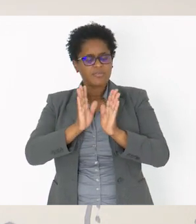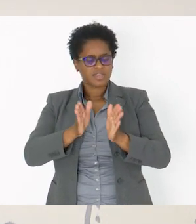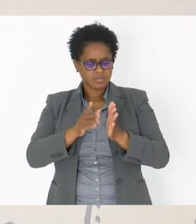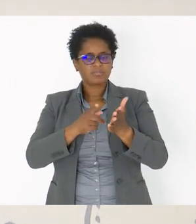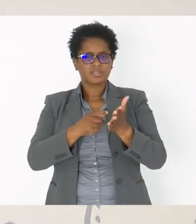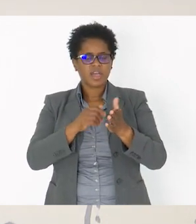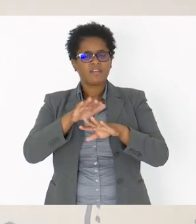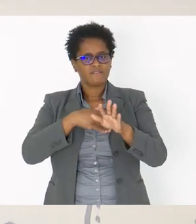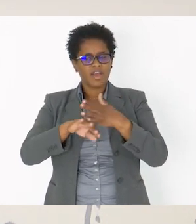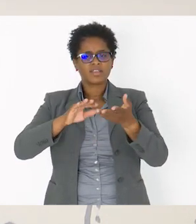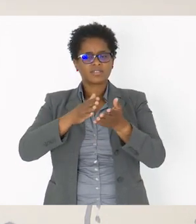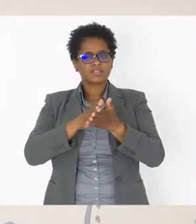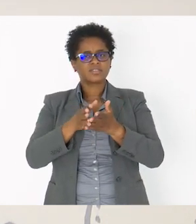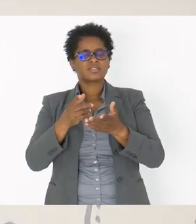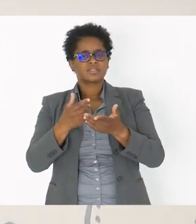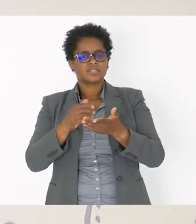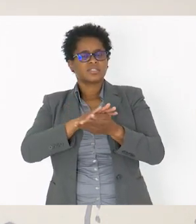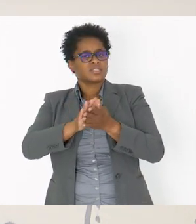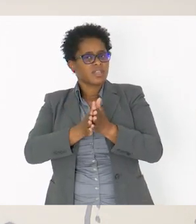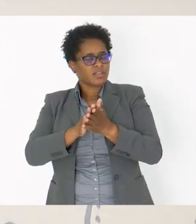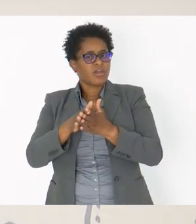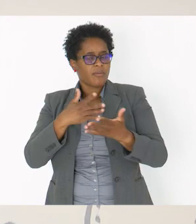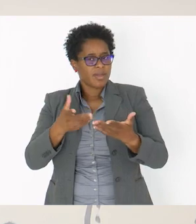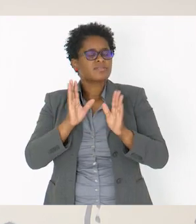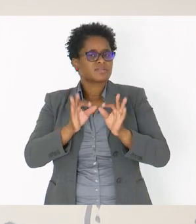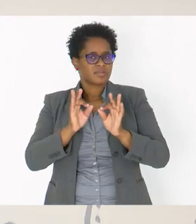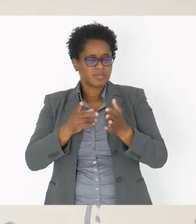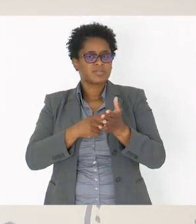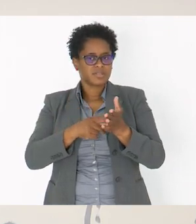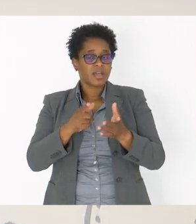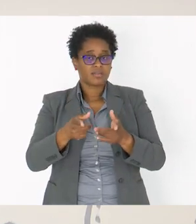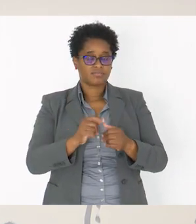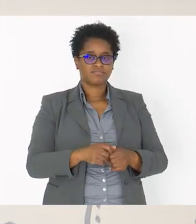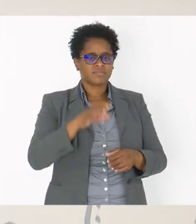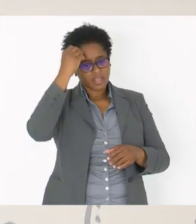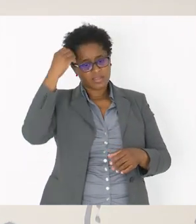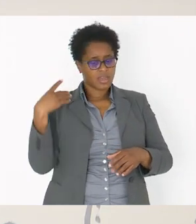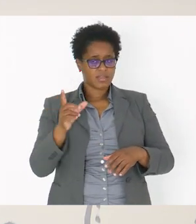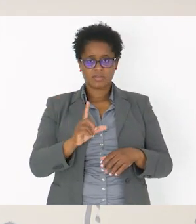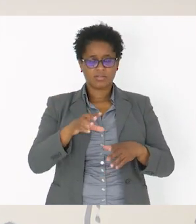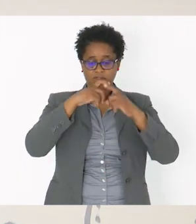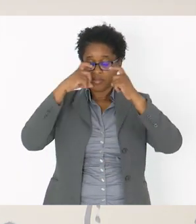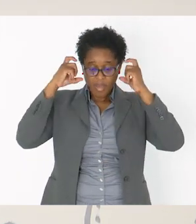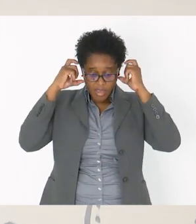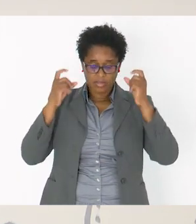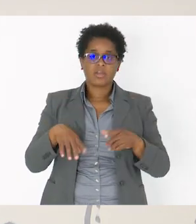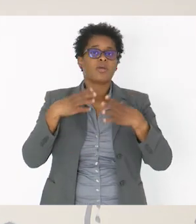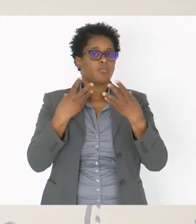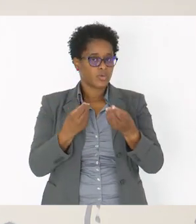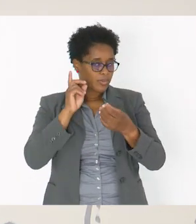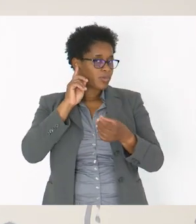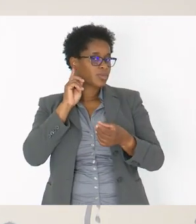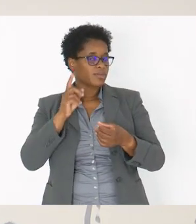higienização sempre que necessário e não se esqueça de usar a máscara. É